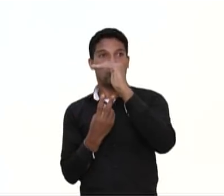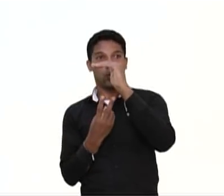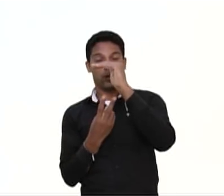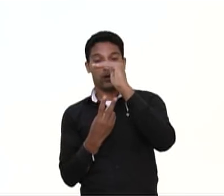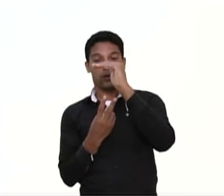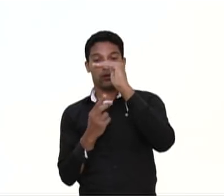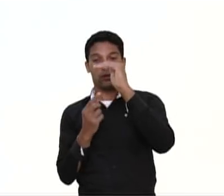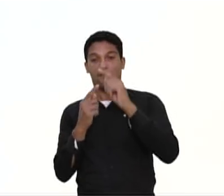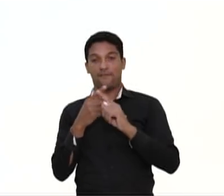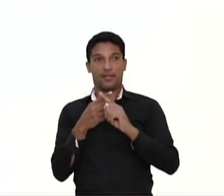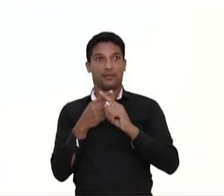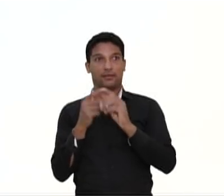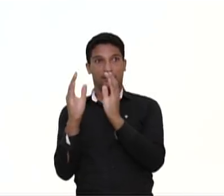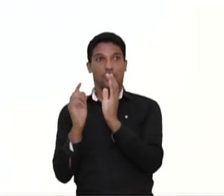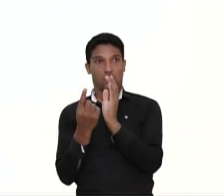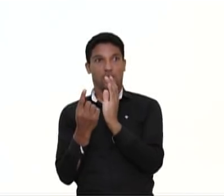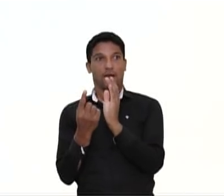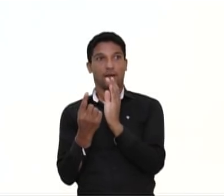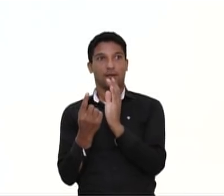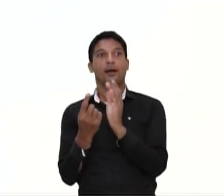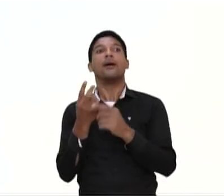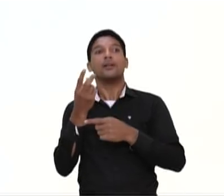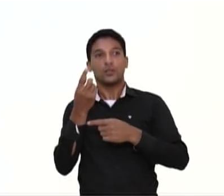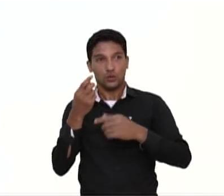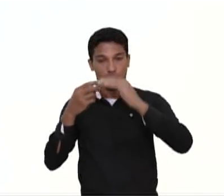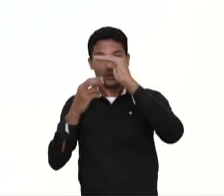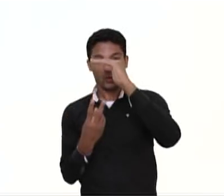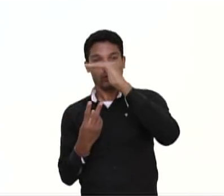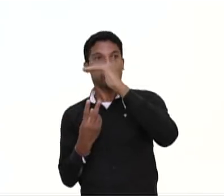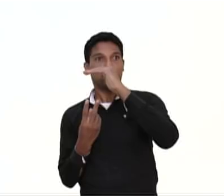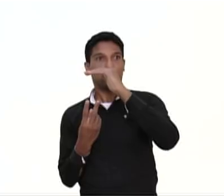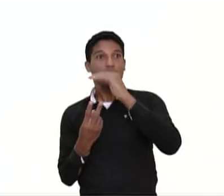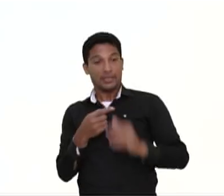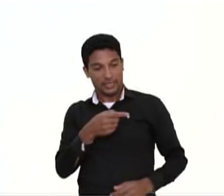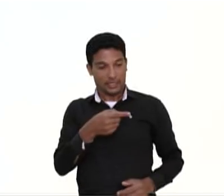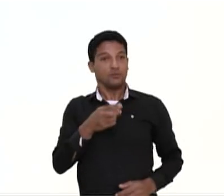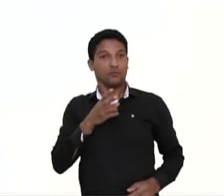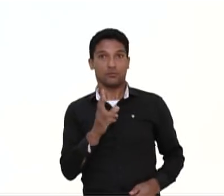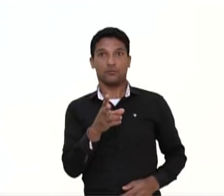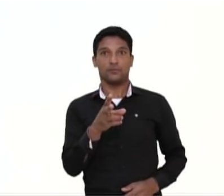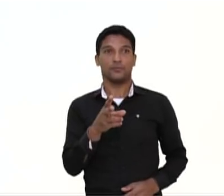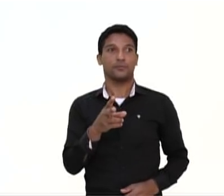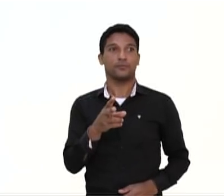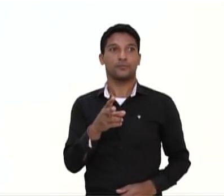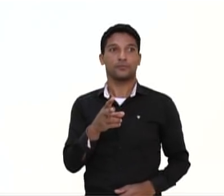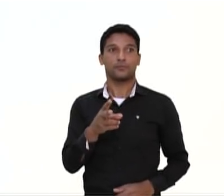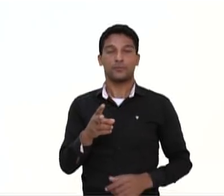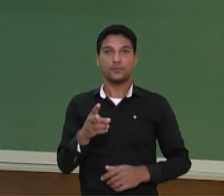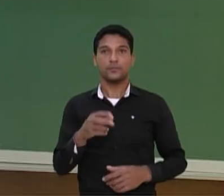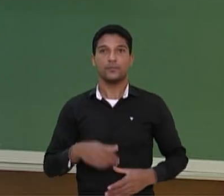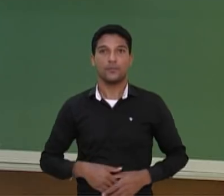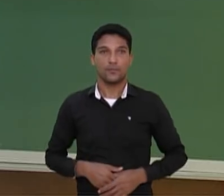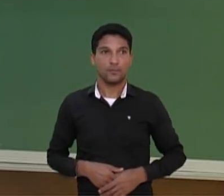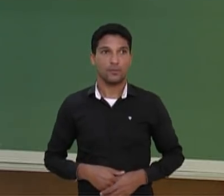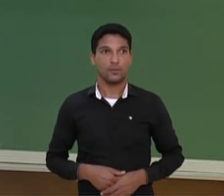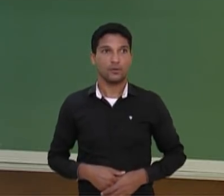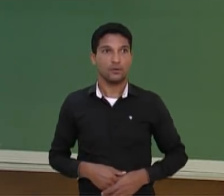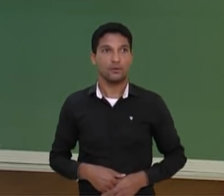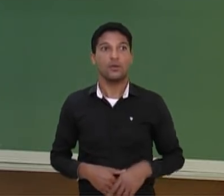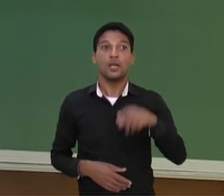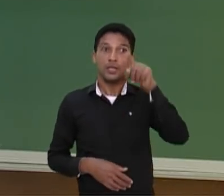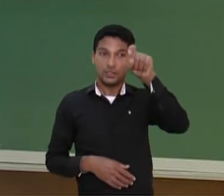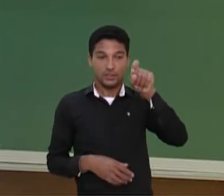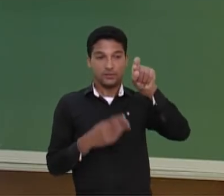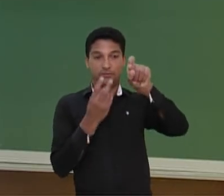ó. Menos 4 dividido por 2 vai dar menos 2, e esse sinal negativo, x